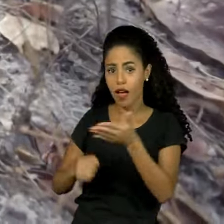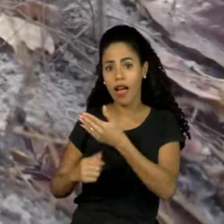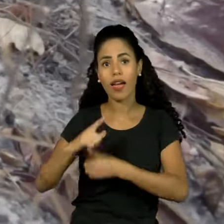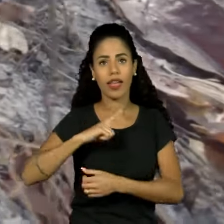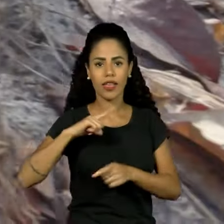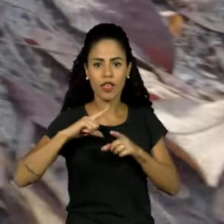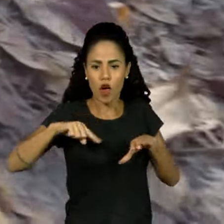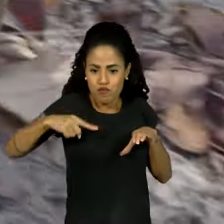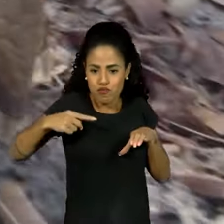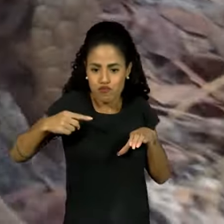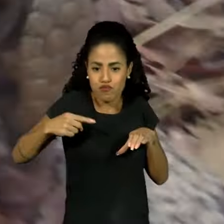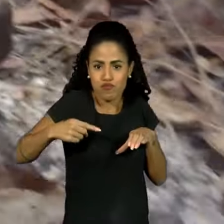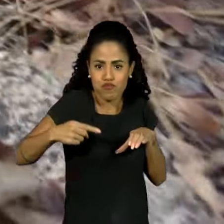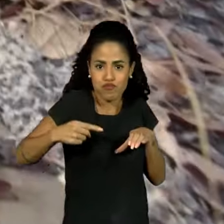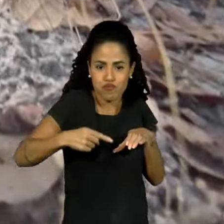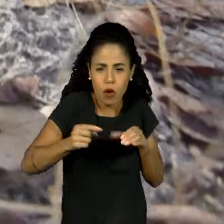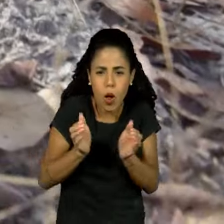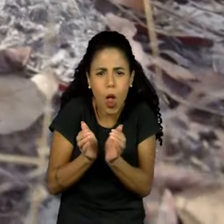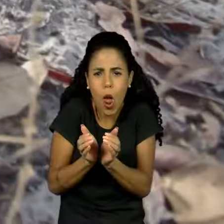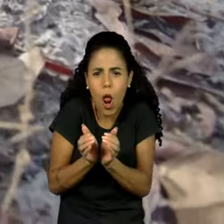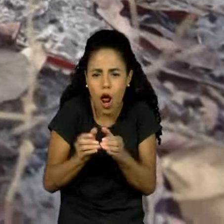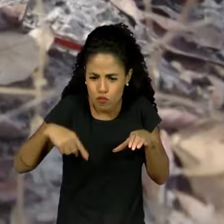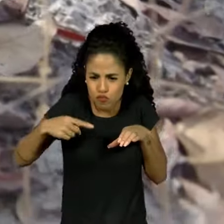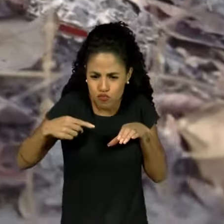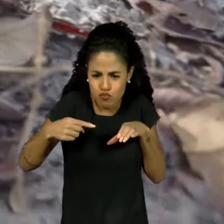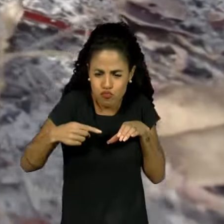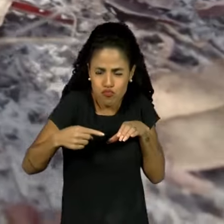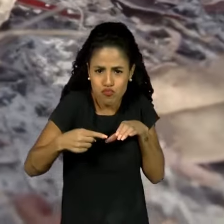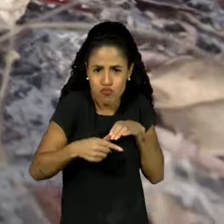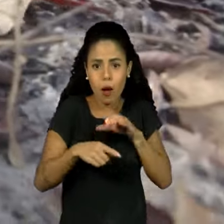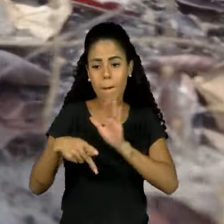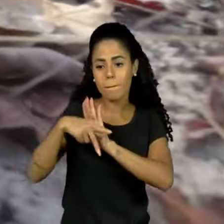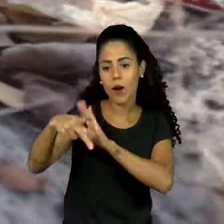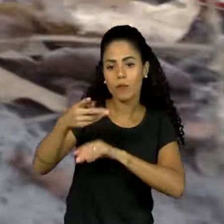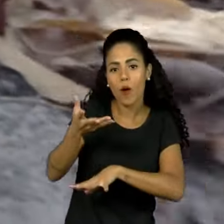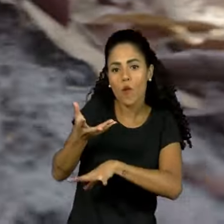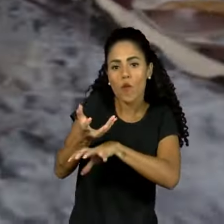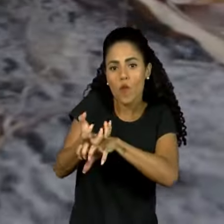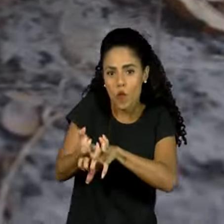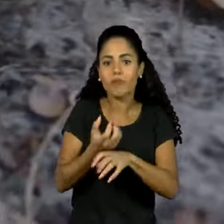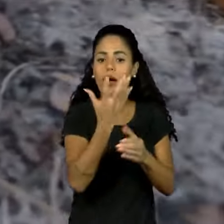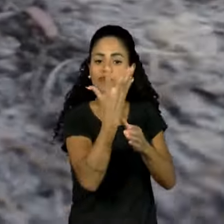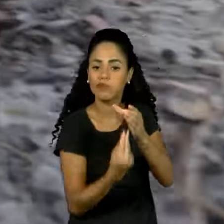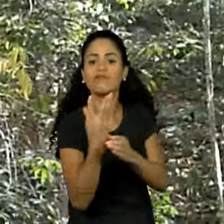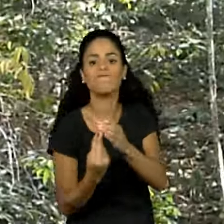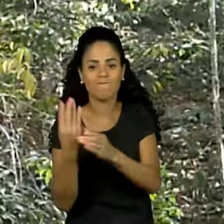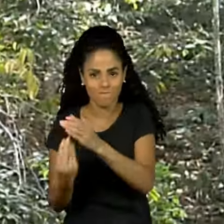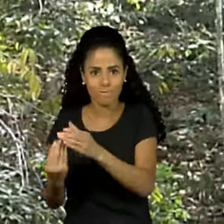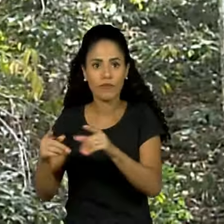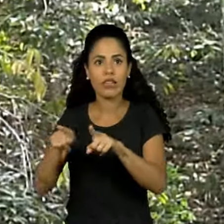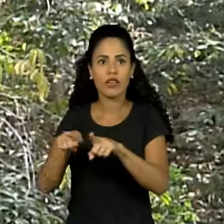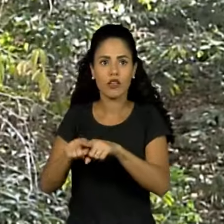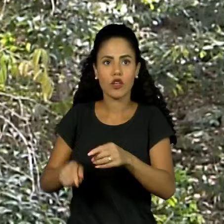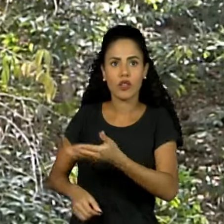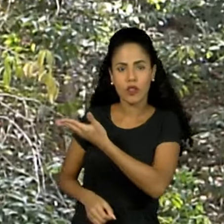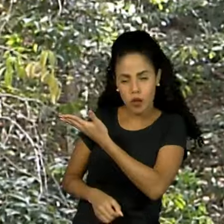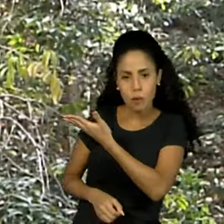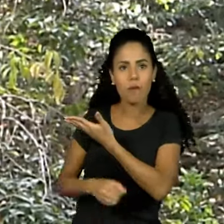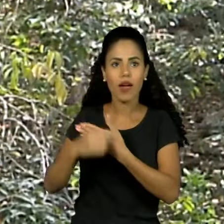o tatu-bola, o menor do Brasil, símbolo da caatinga, ameaçado de extinção, e o guariba